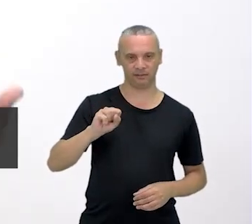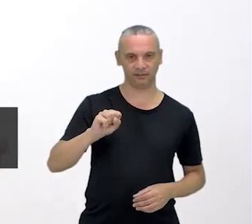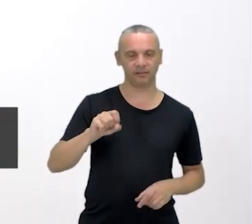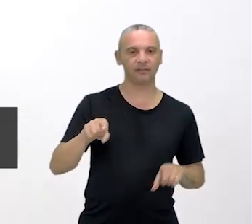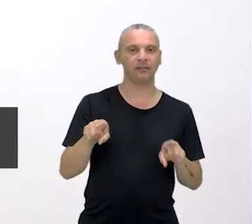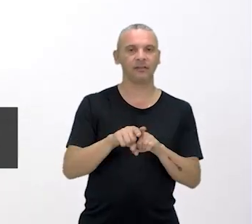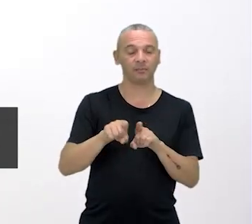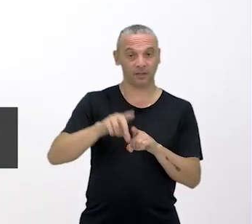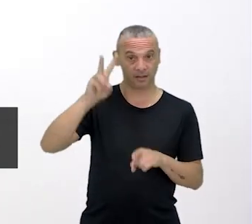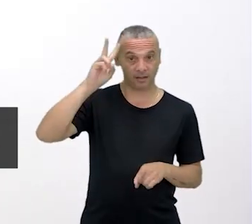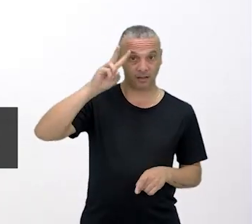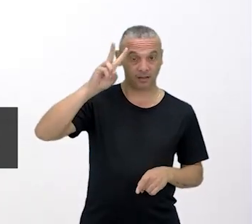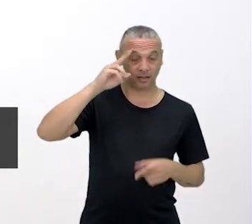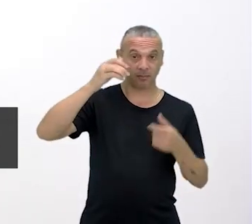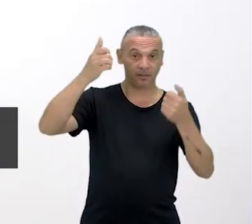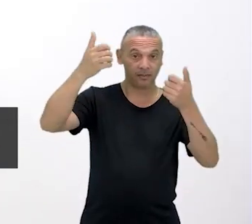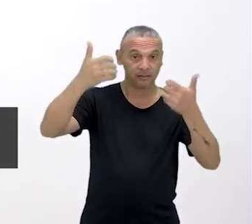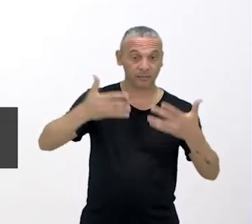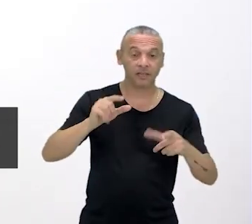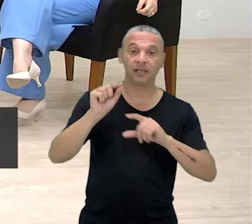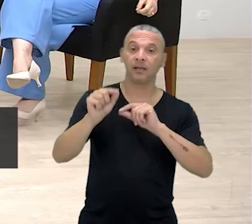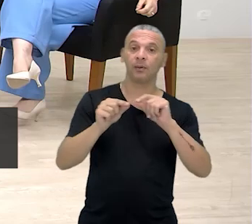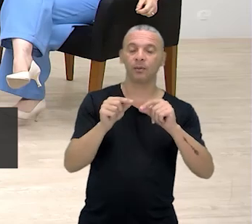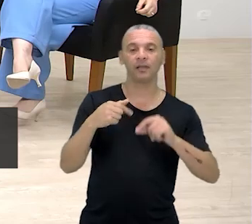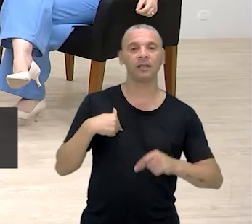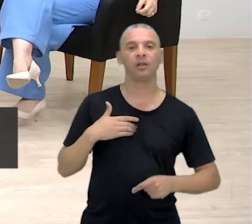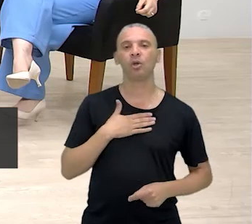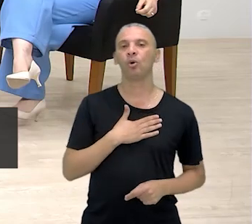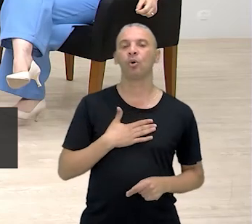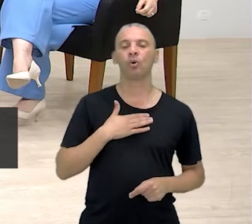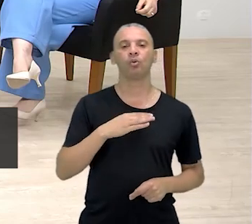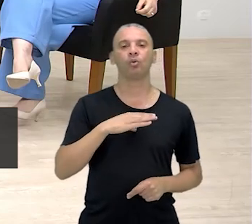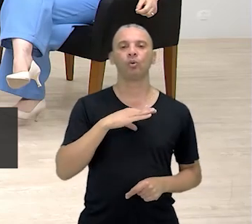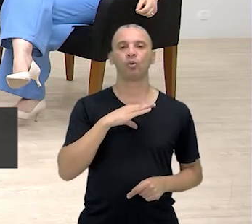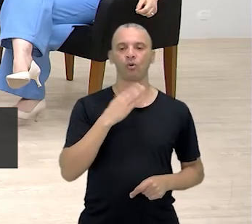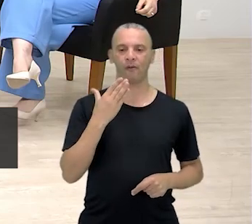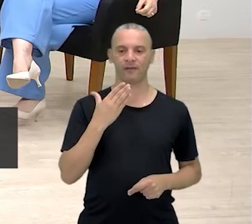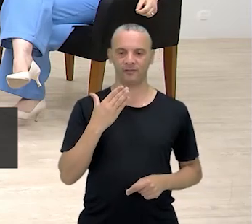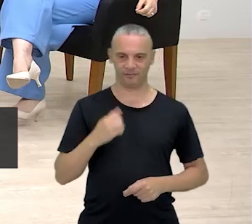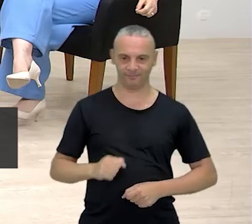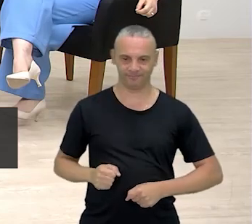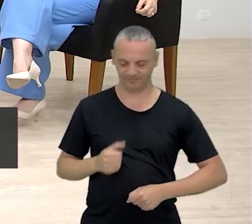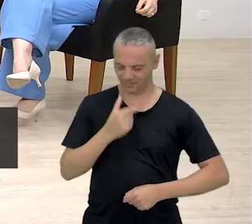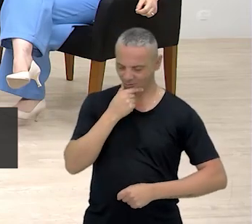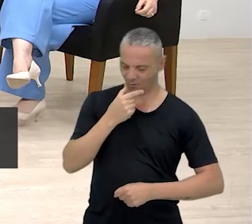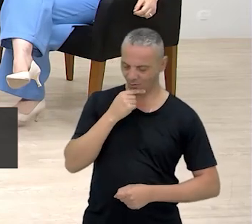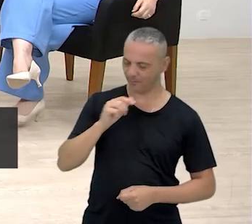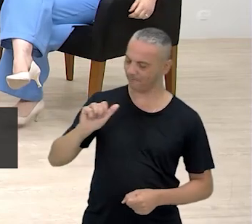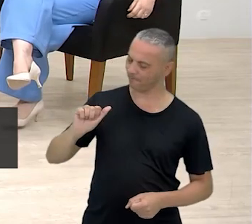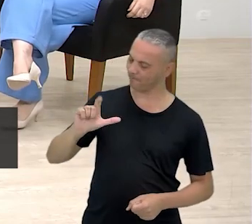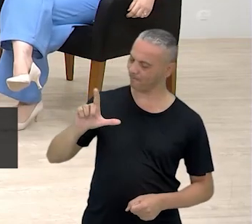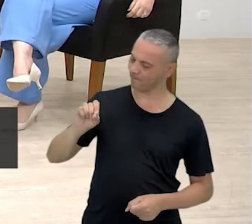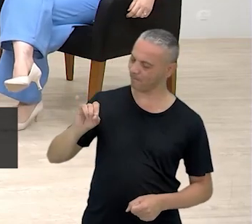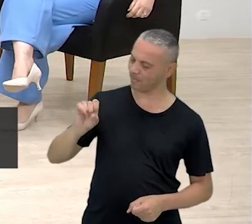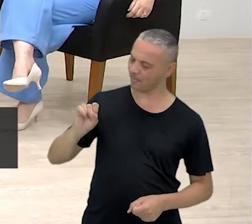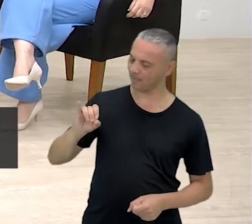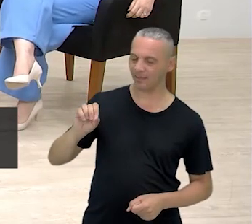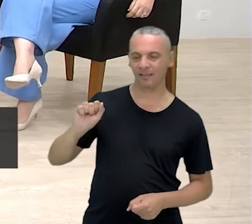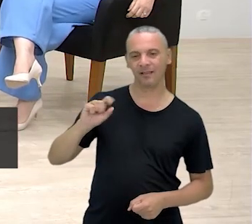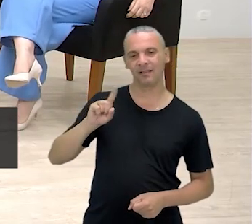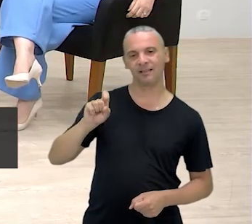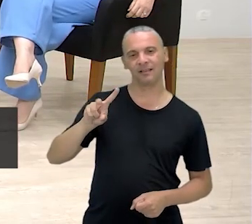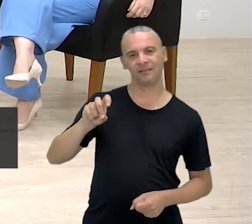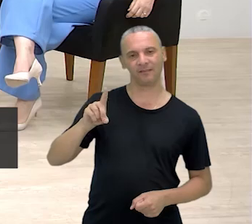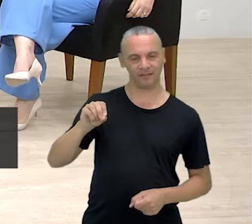também, lembrando da nossa programação aí do Gato Preto, eu gosto muito da coragem, né, do Aloysio Azevedo ao retratar de uma maneira